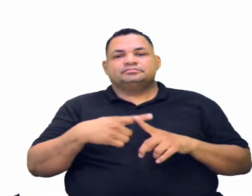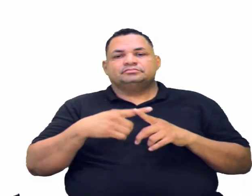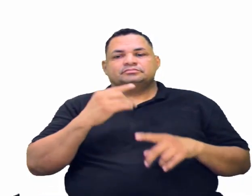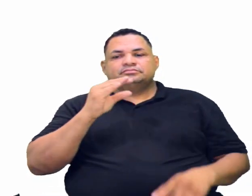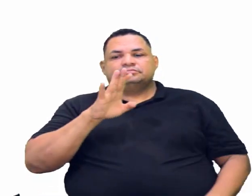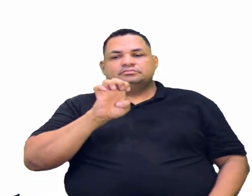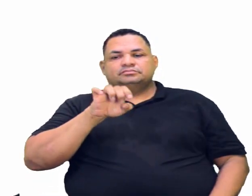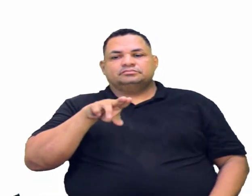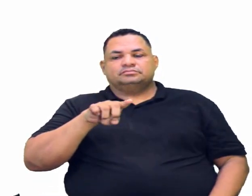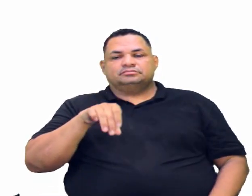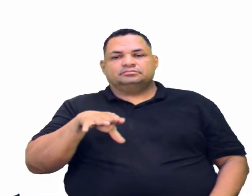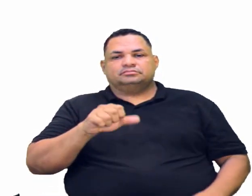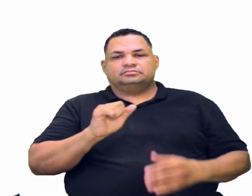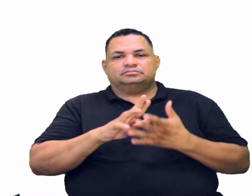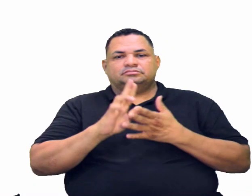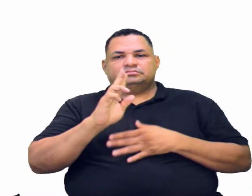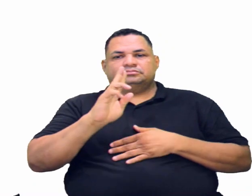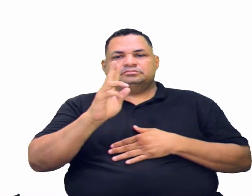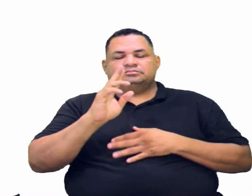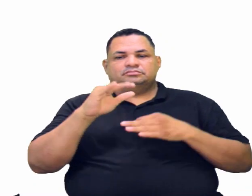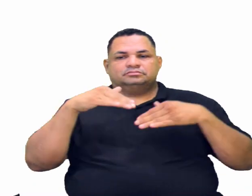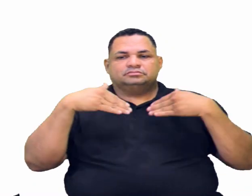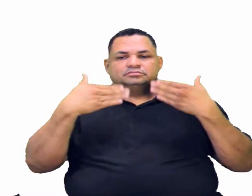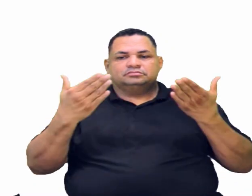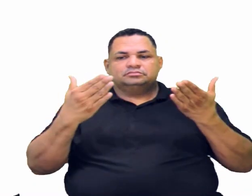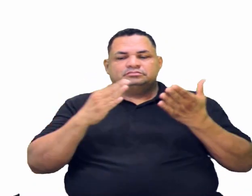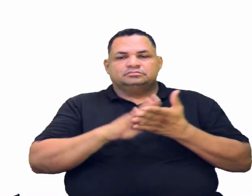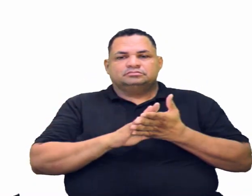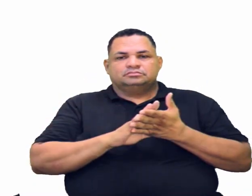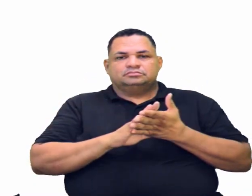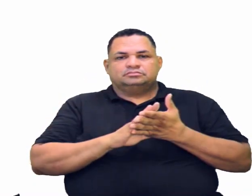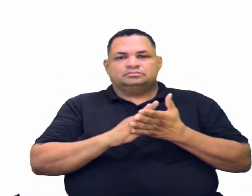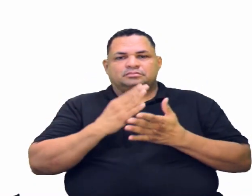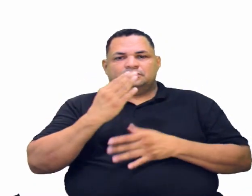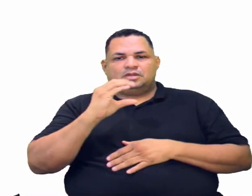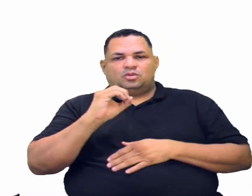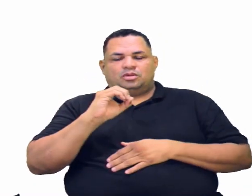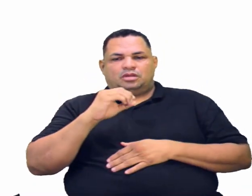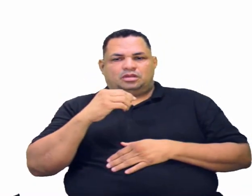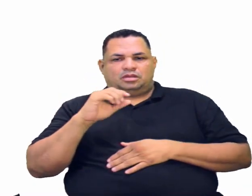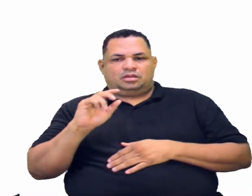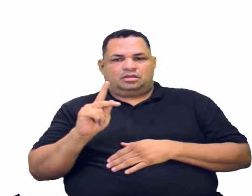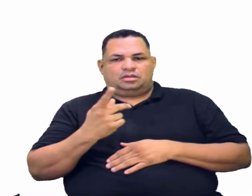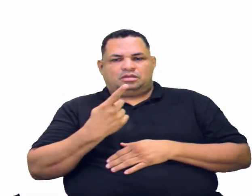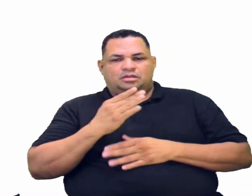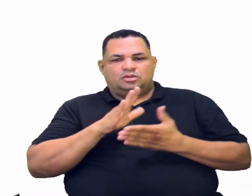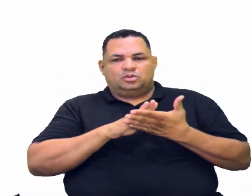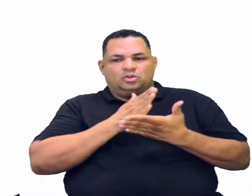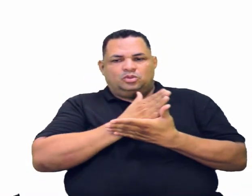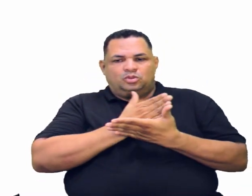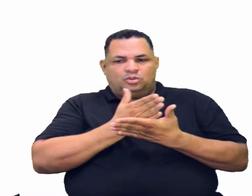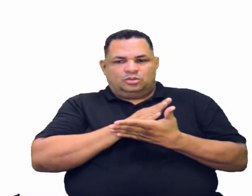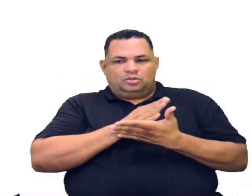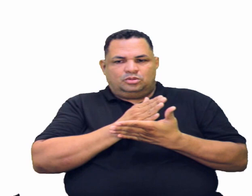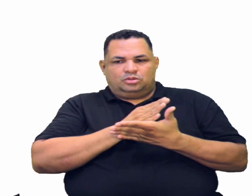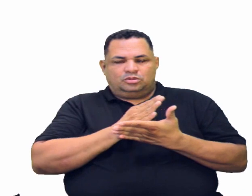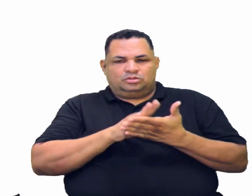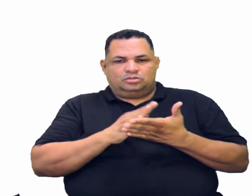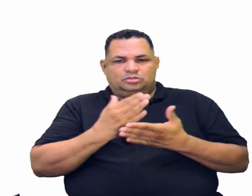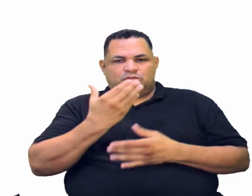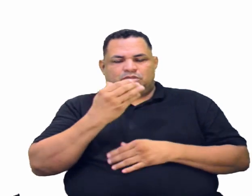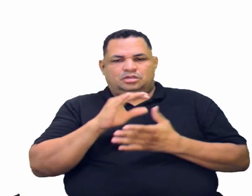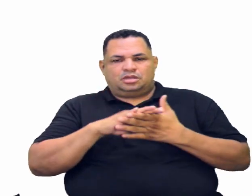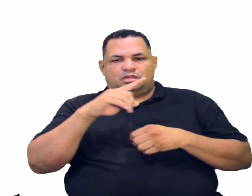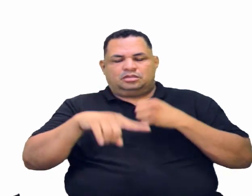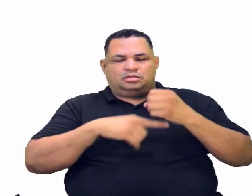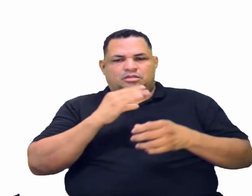cetona sempre é quando nós temos a carbonila entre dois outros átomos de